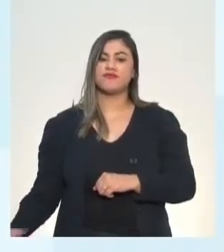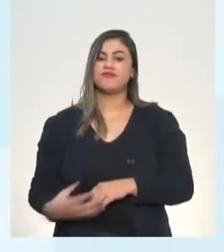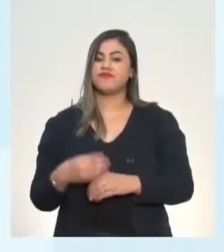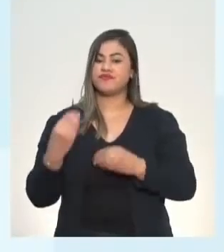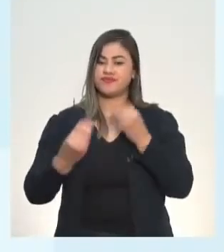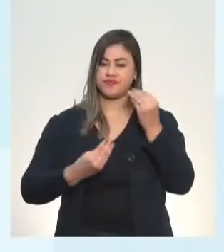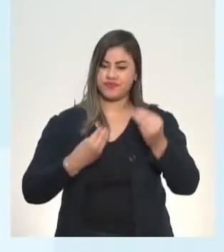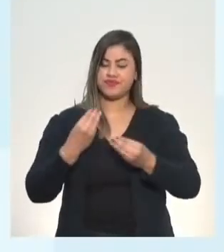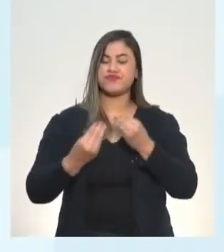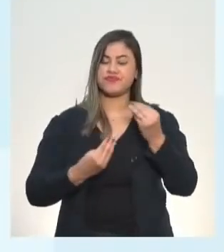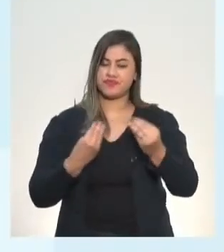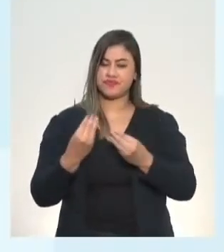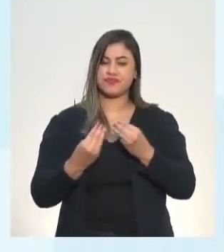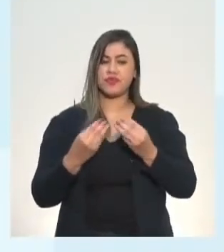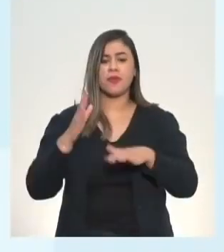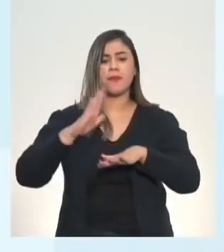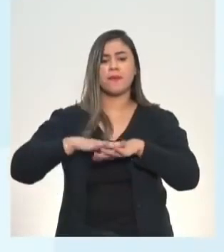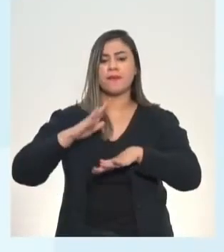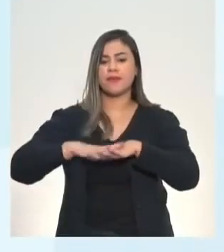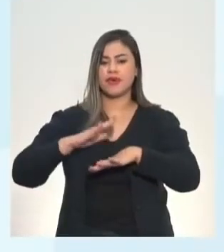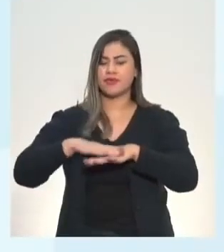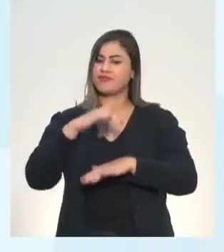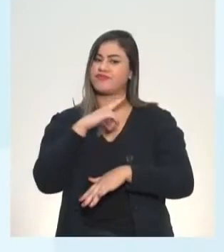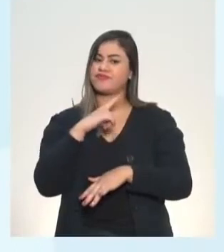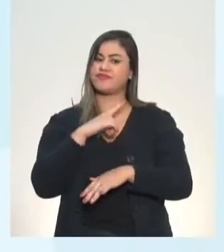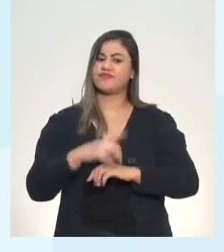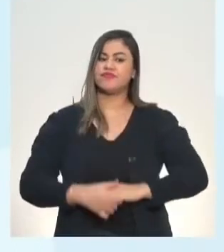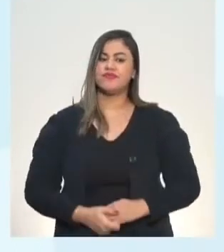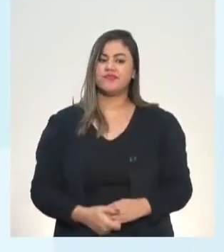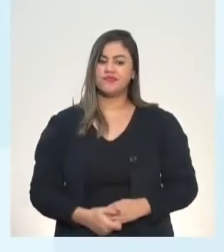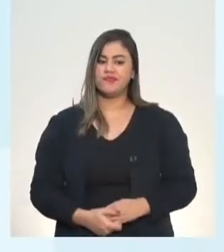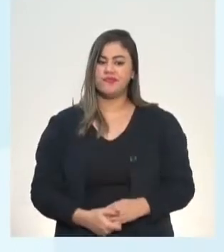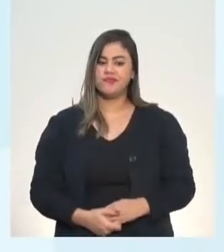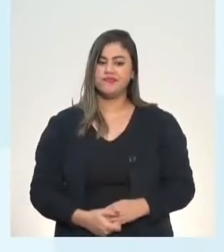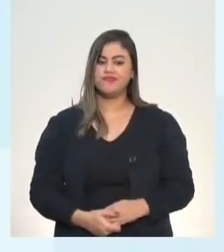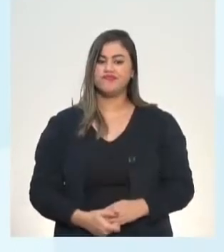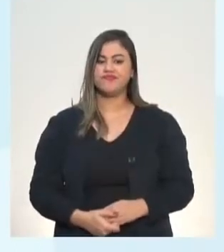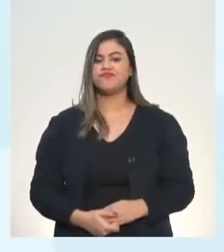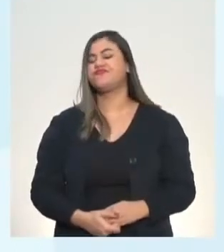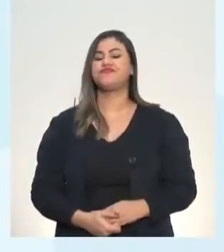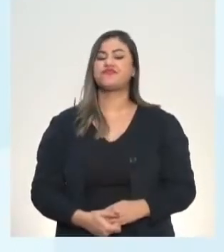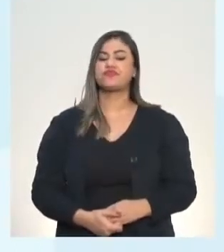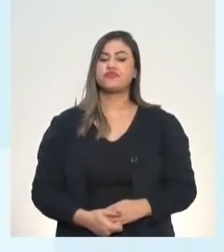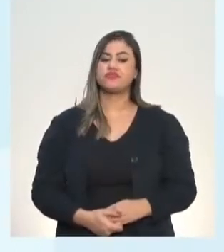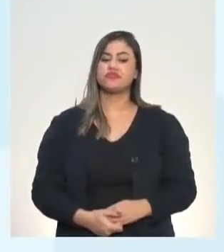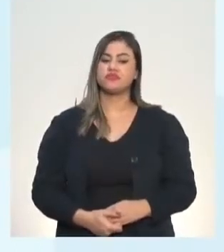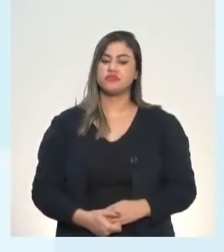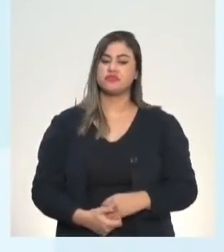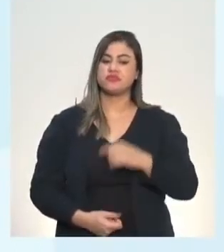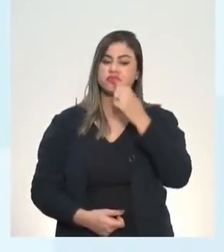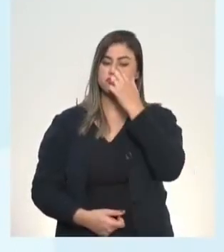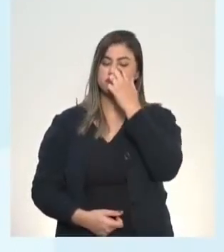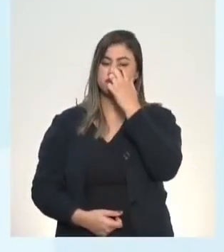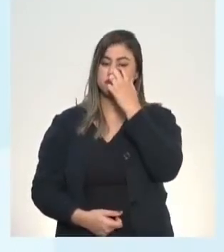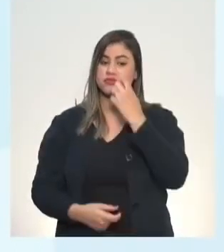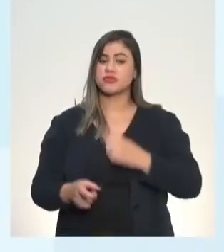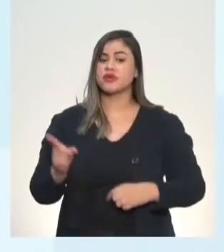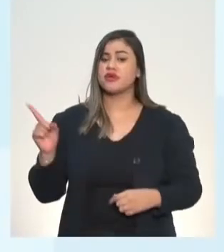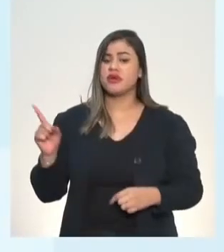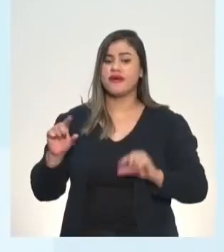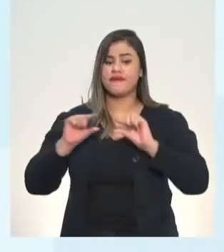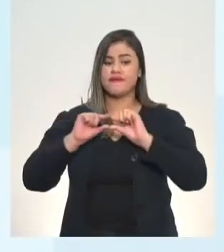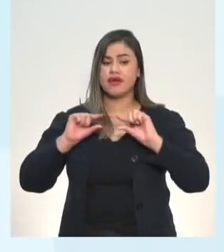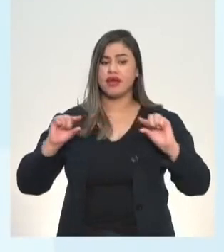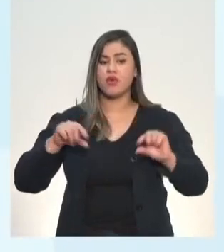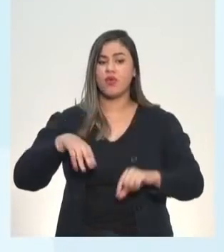ele fez, né? Olha só, da mesma forma que tem what did he do e when did he die,